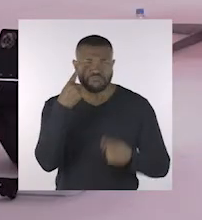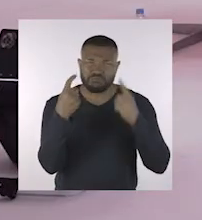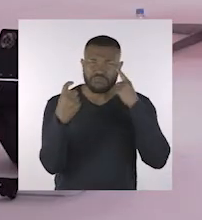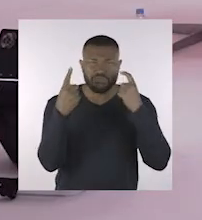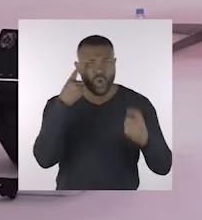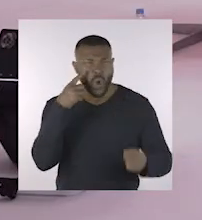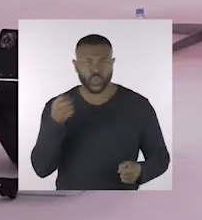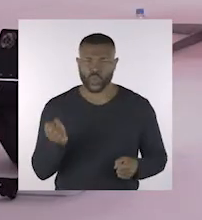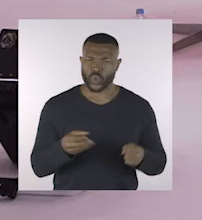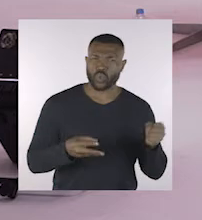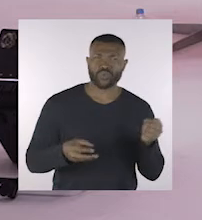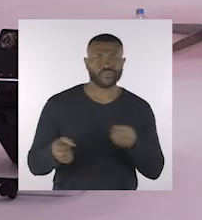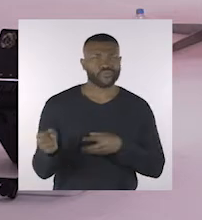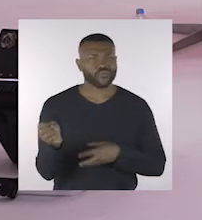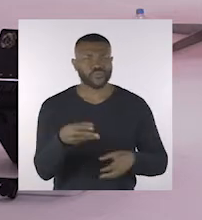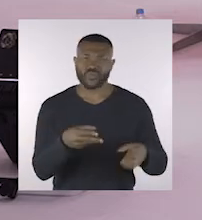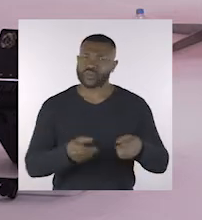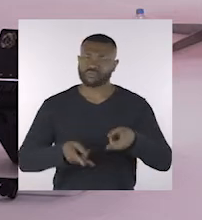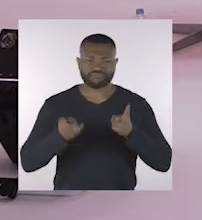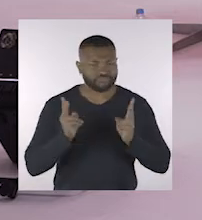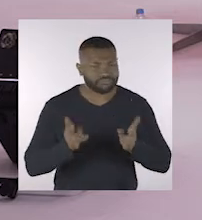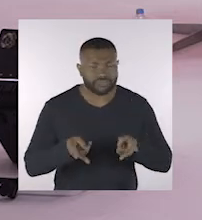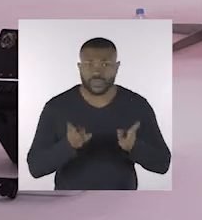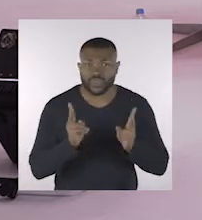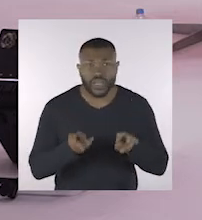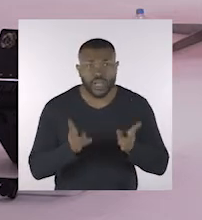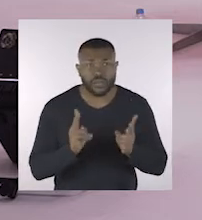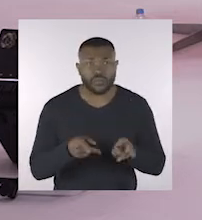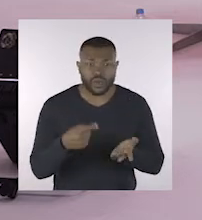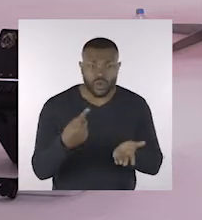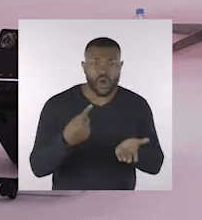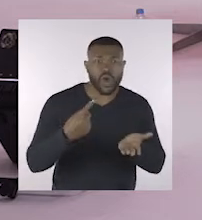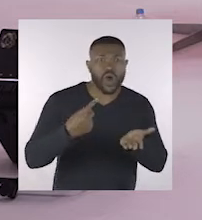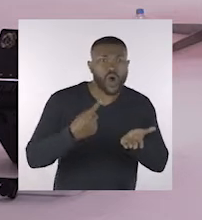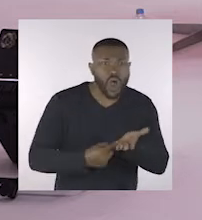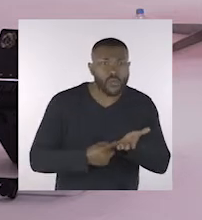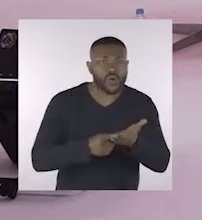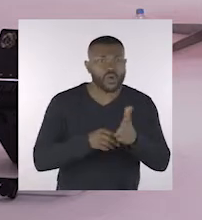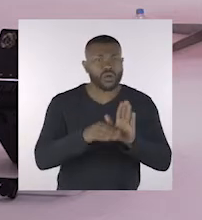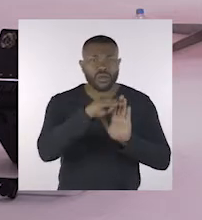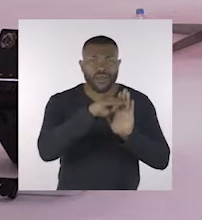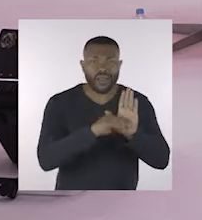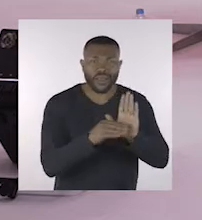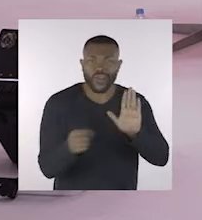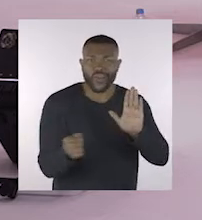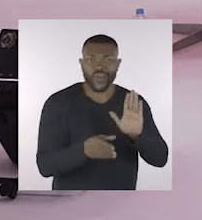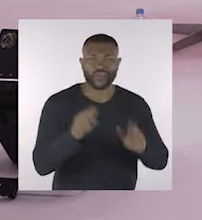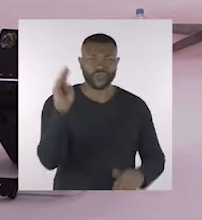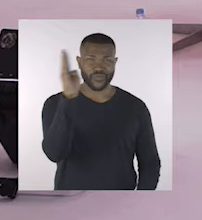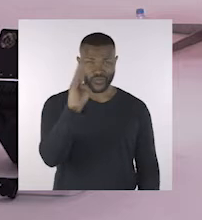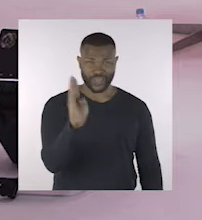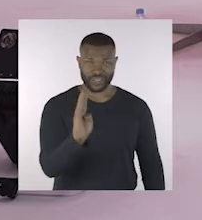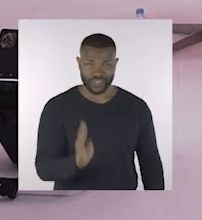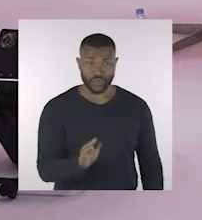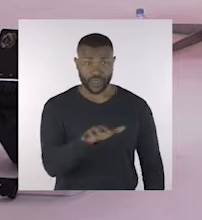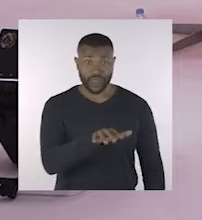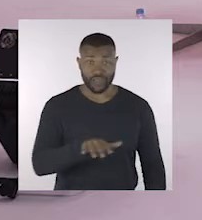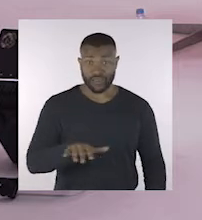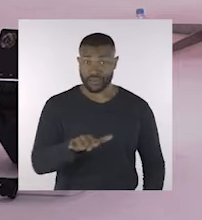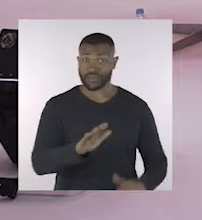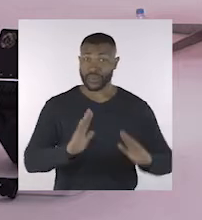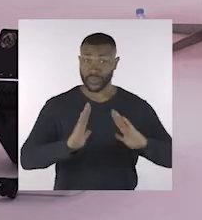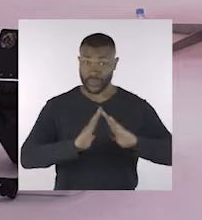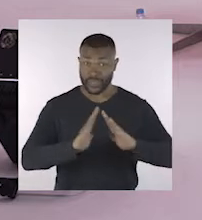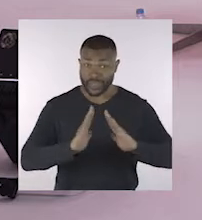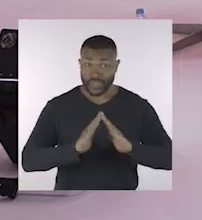inovadores foram governos que sempre estabeleceram novos paradigmas para o Brasil seja